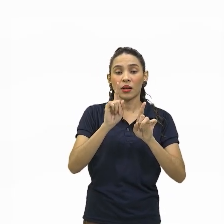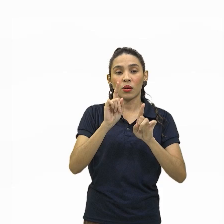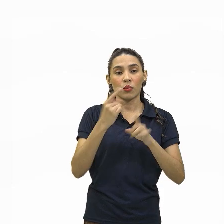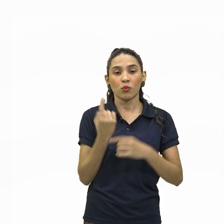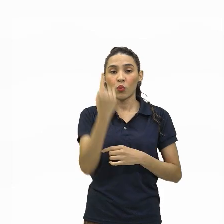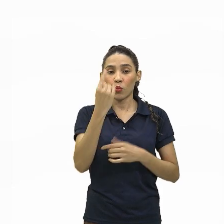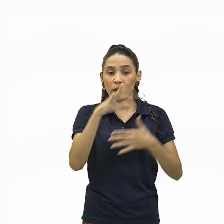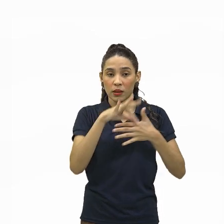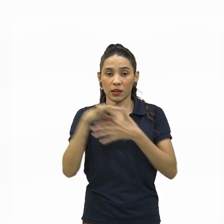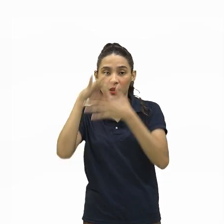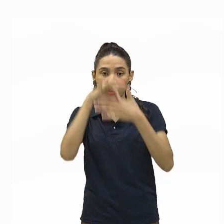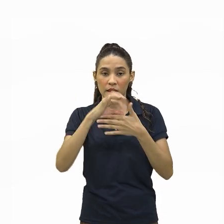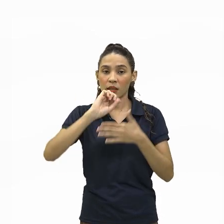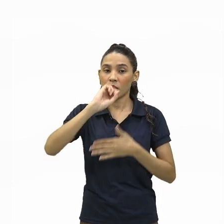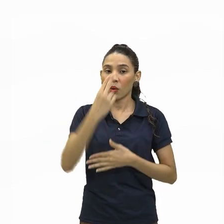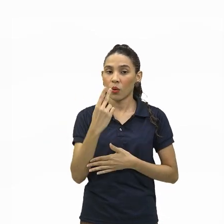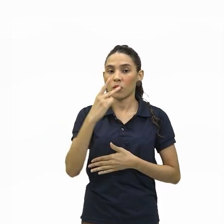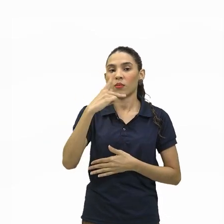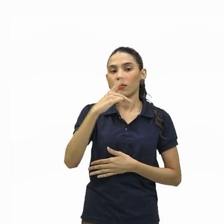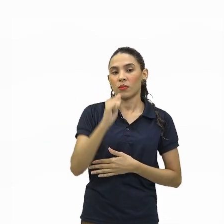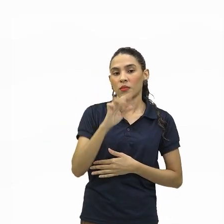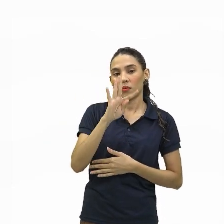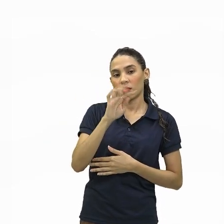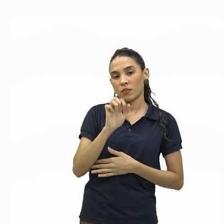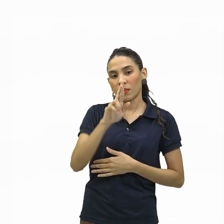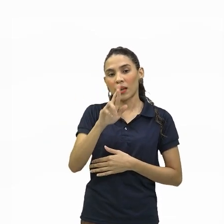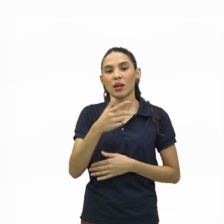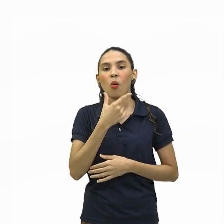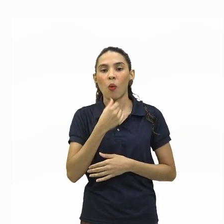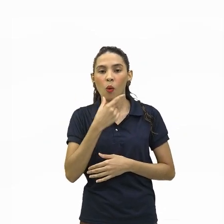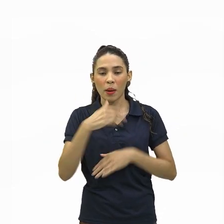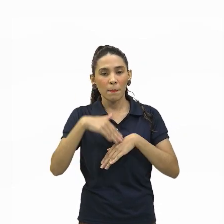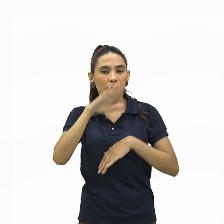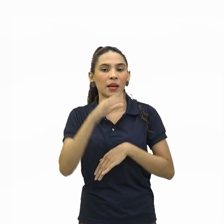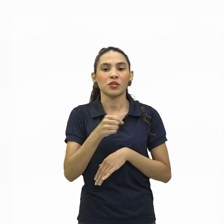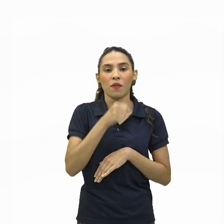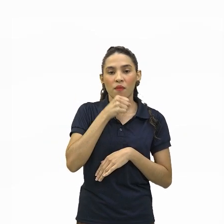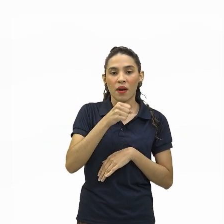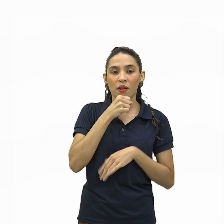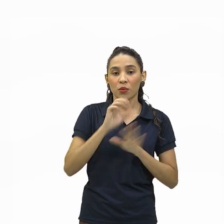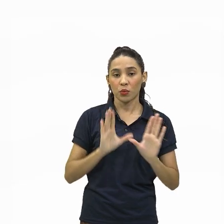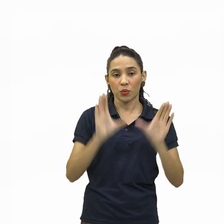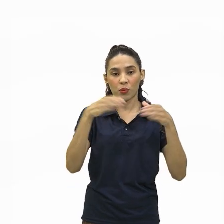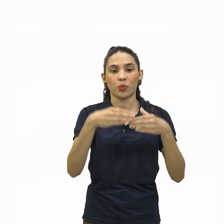ou pater, né, esse homem mais velho do clã,